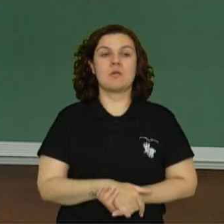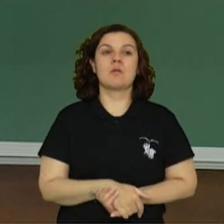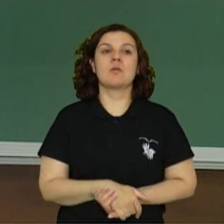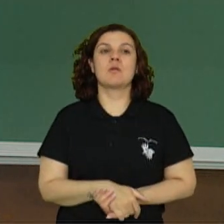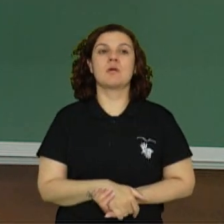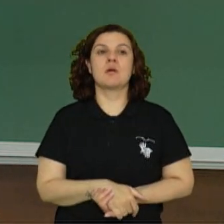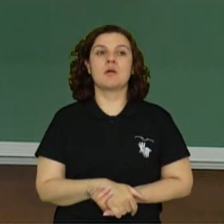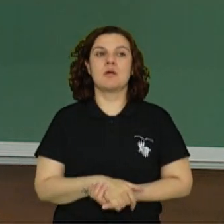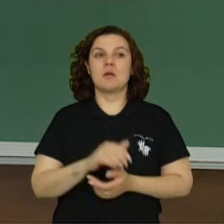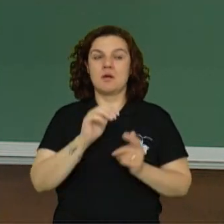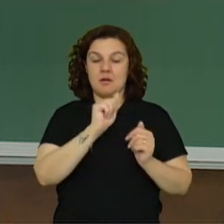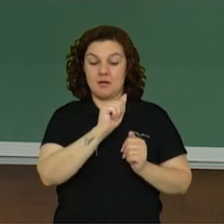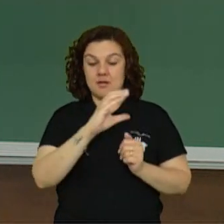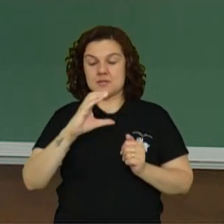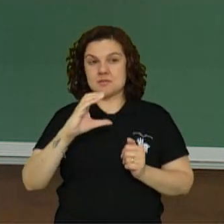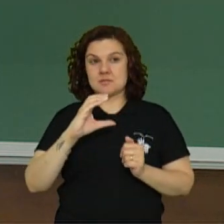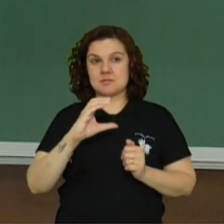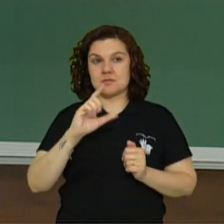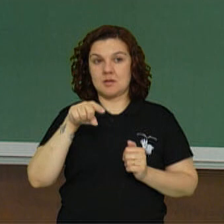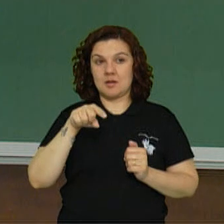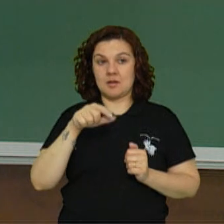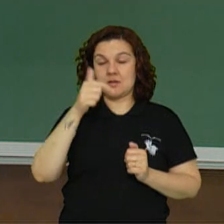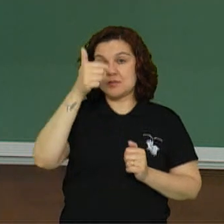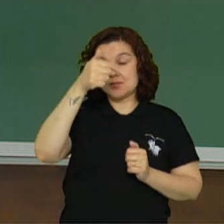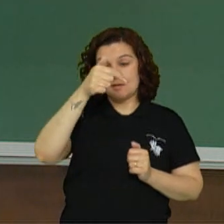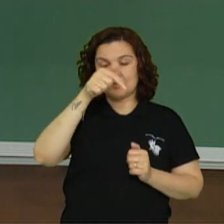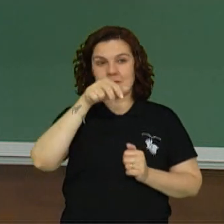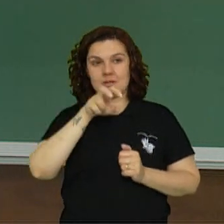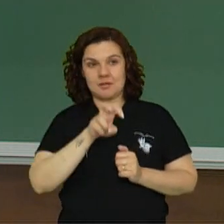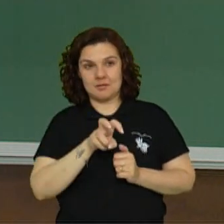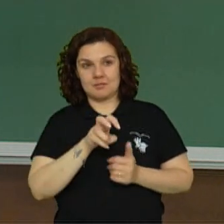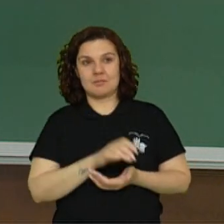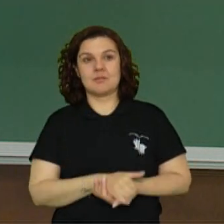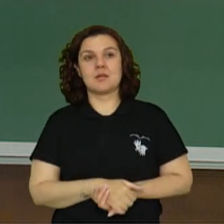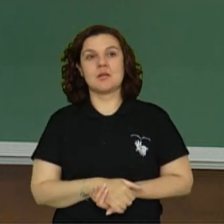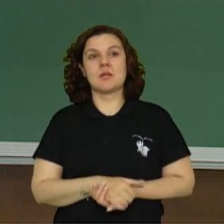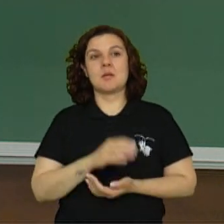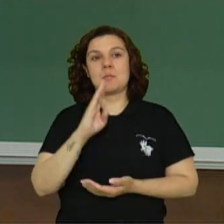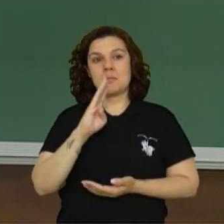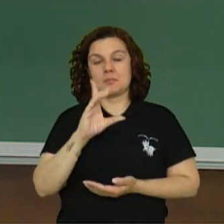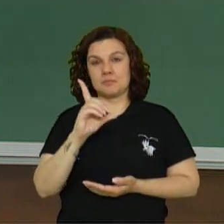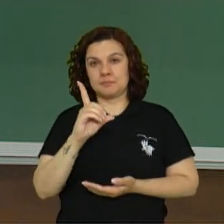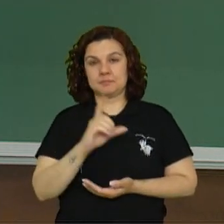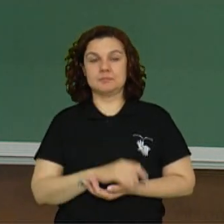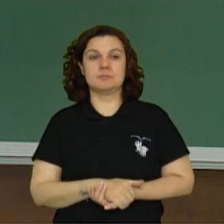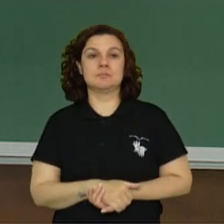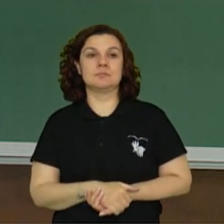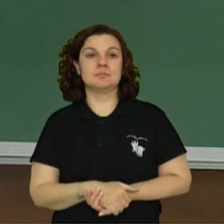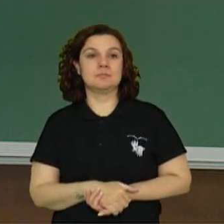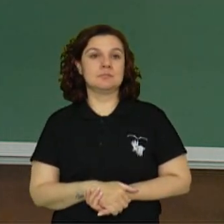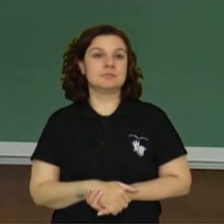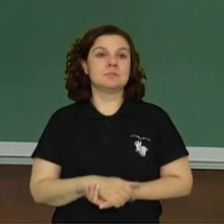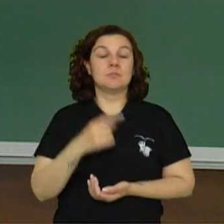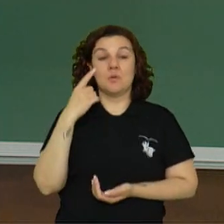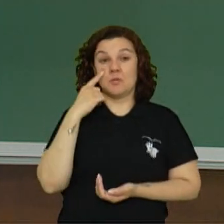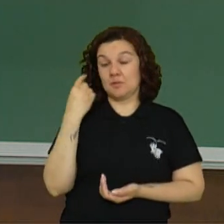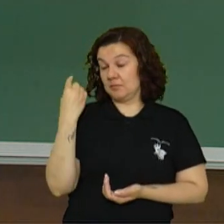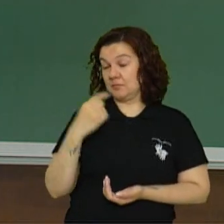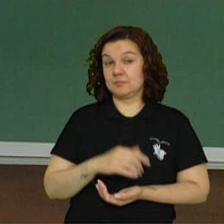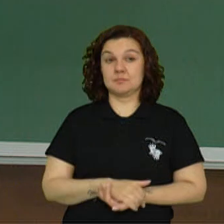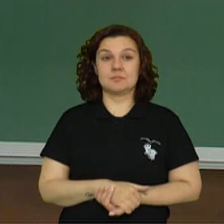que a medida de A até C é 7/5 de BD. Então, vamos lá para a figura.